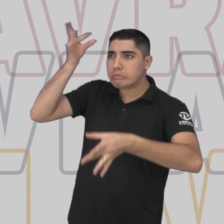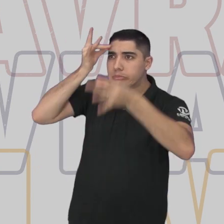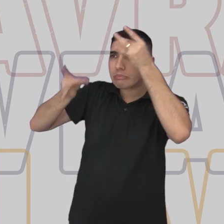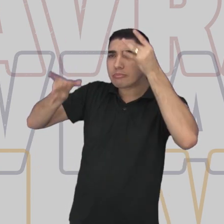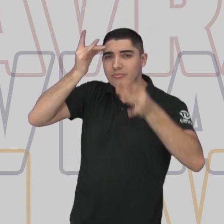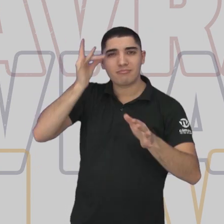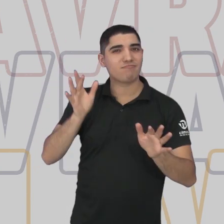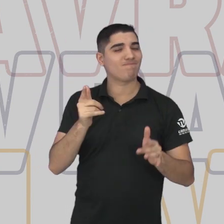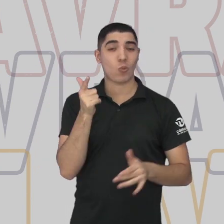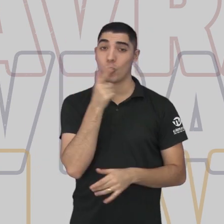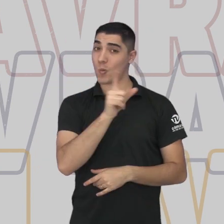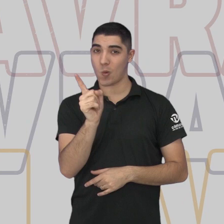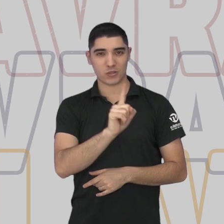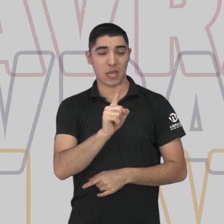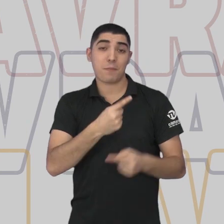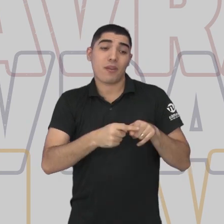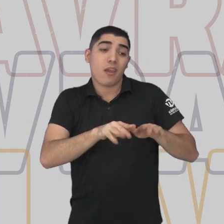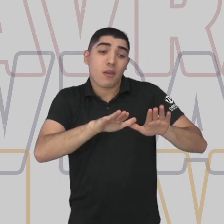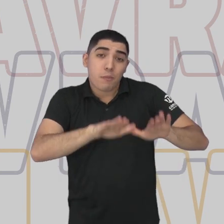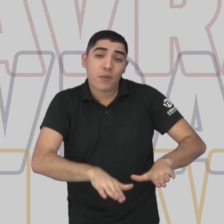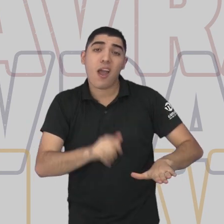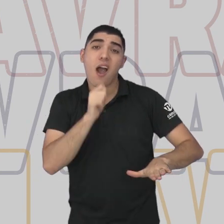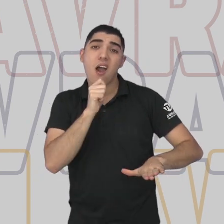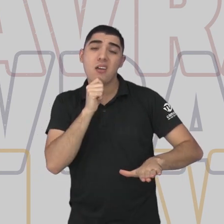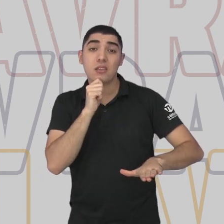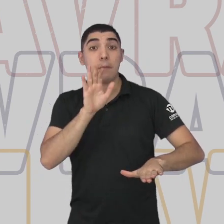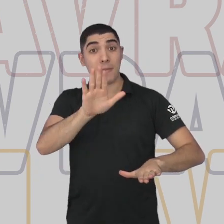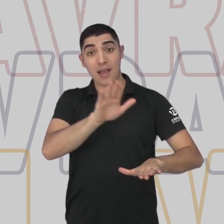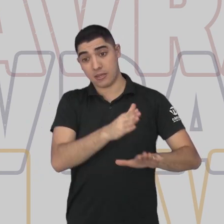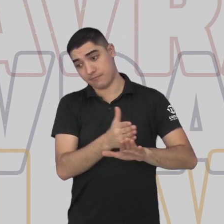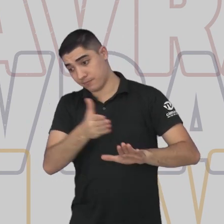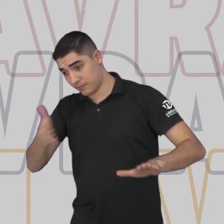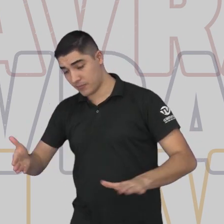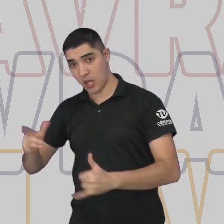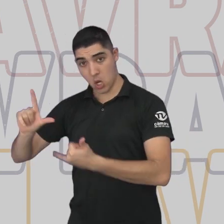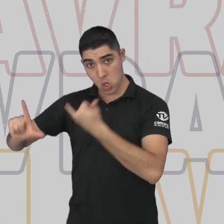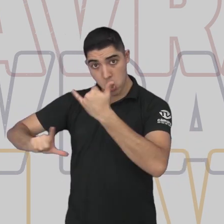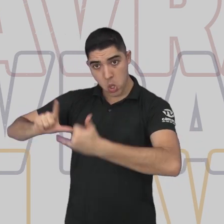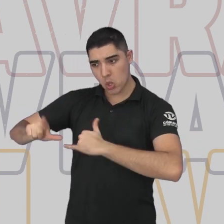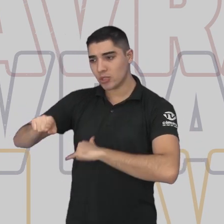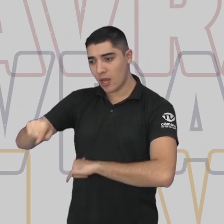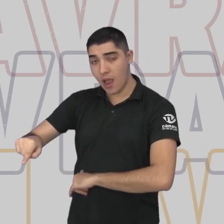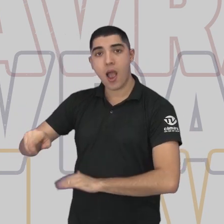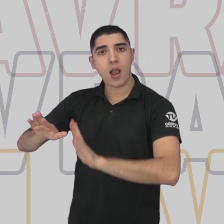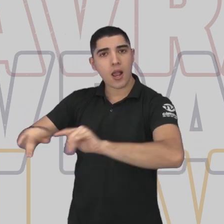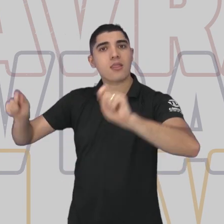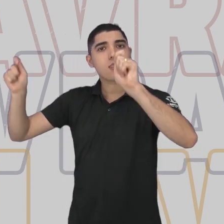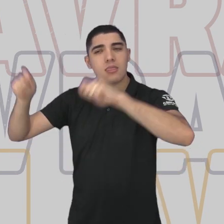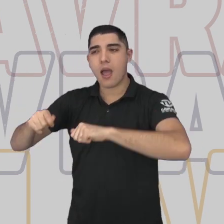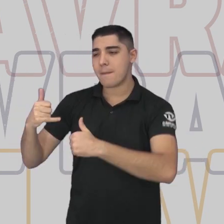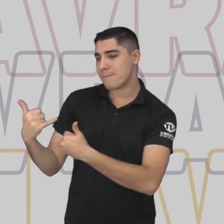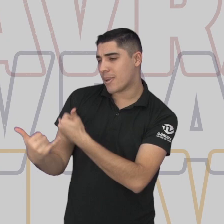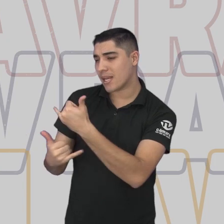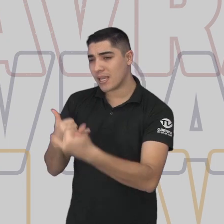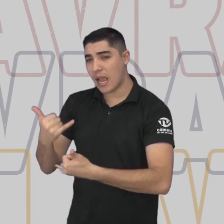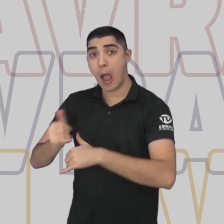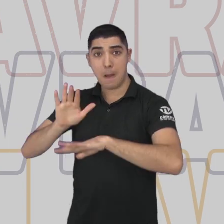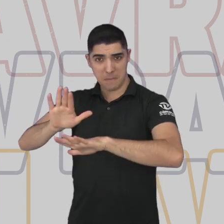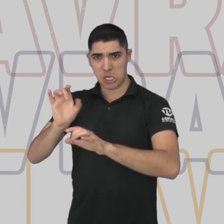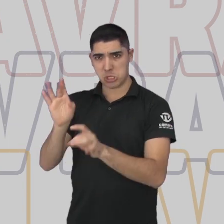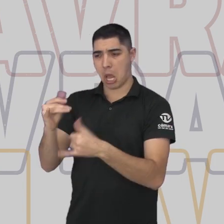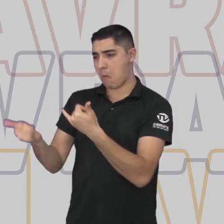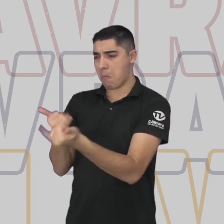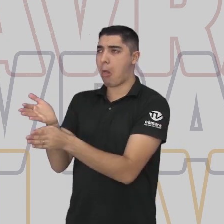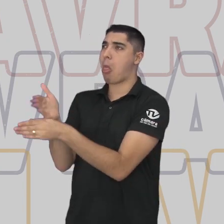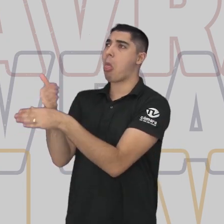lúdica, ela traz uma leveza para a criança, porque ela vai brincar e ao mesmo tempo ela não vai ficar tão